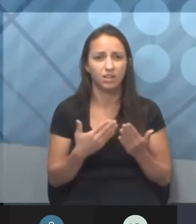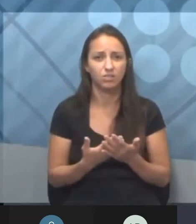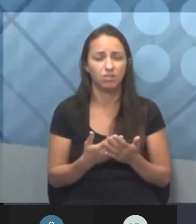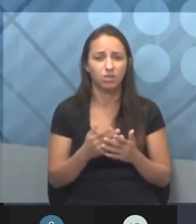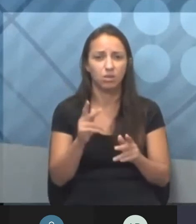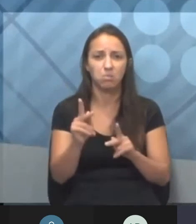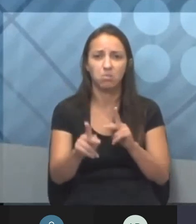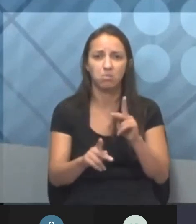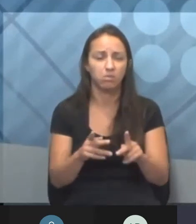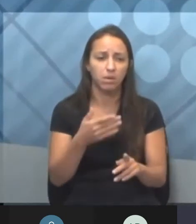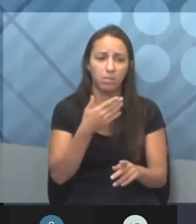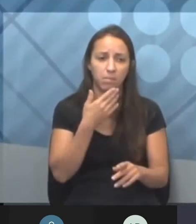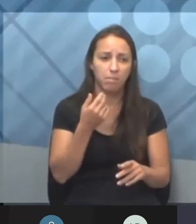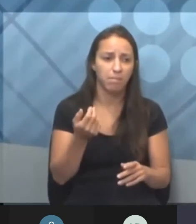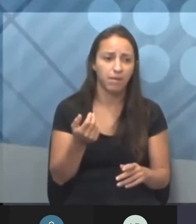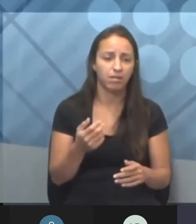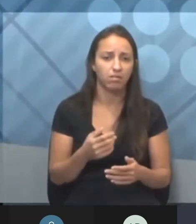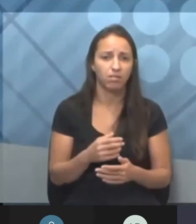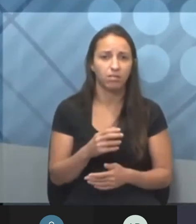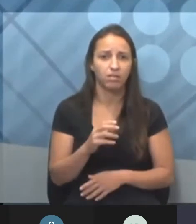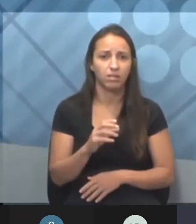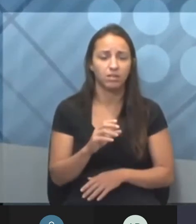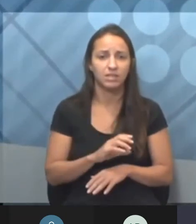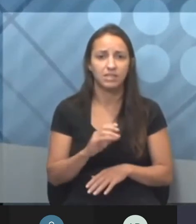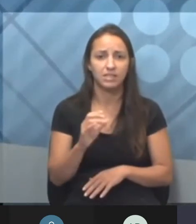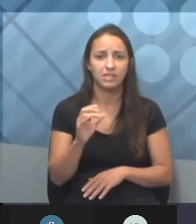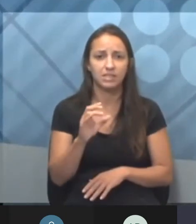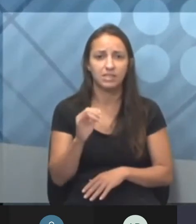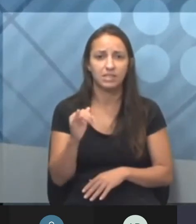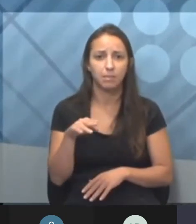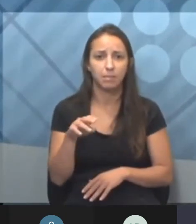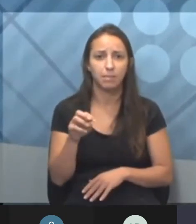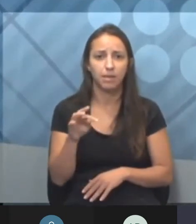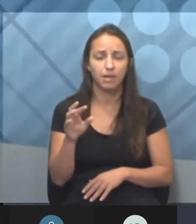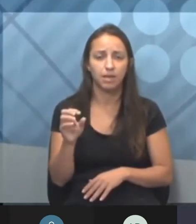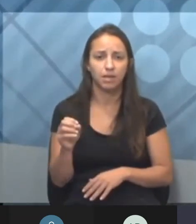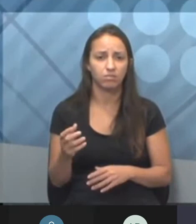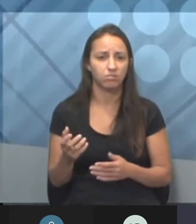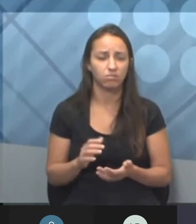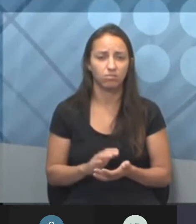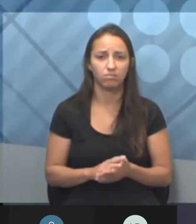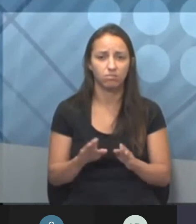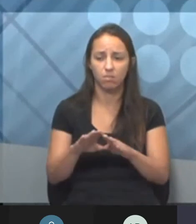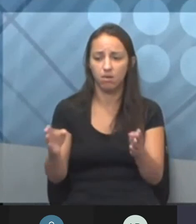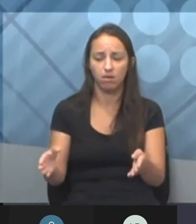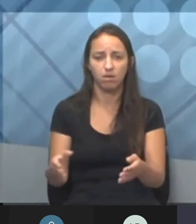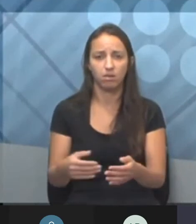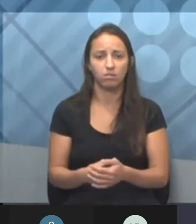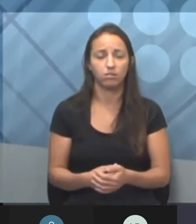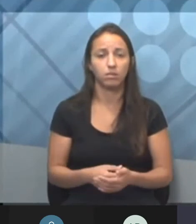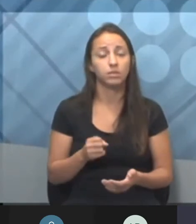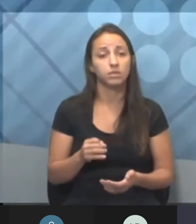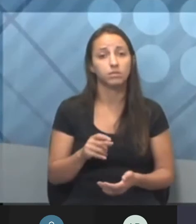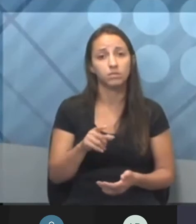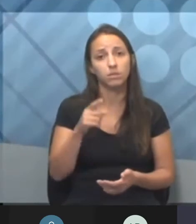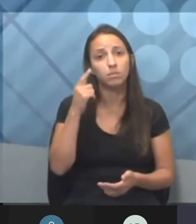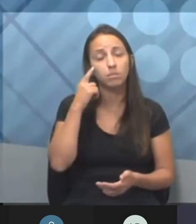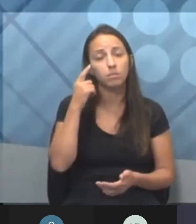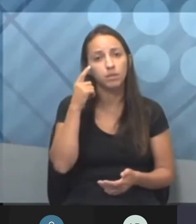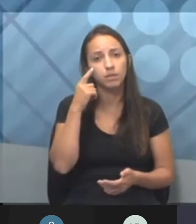banco de concreto. Ok, mas você está pensando ali em algum elemento onde os alunos possam se sentar em